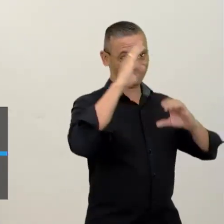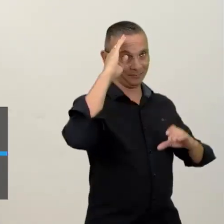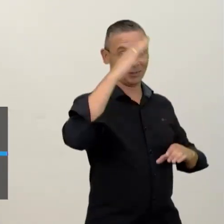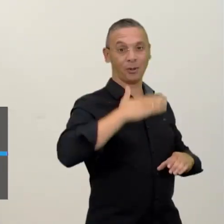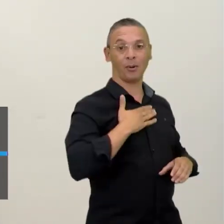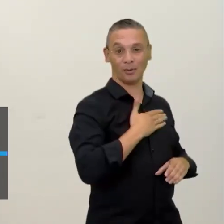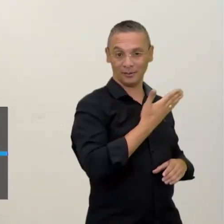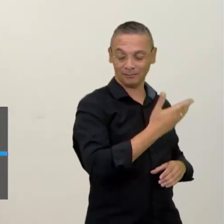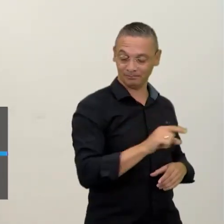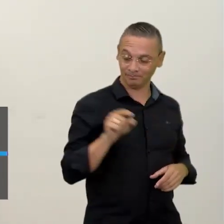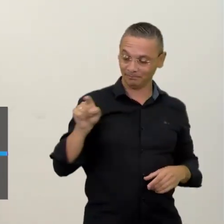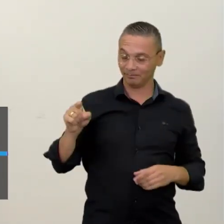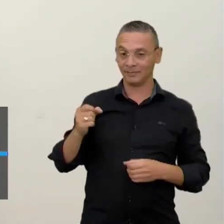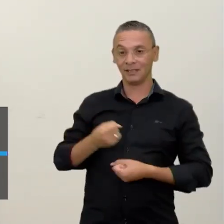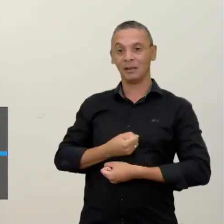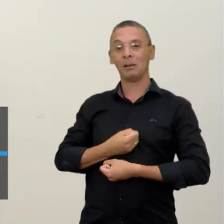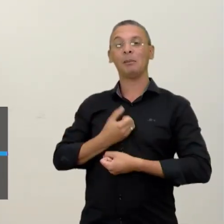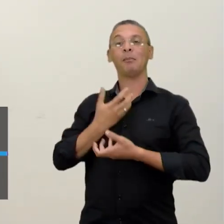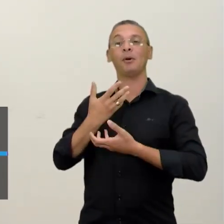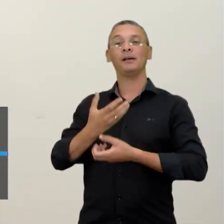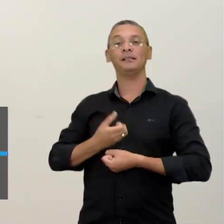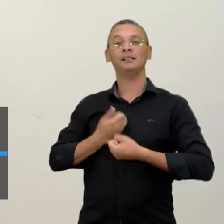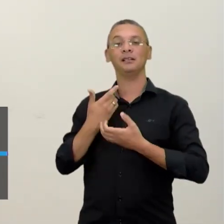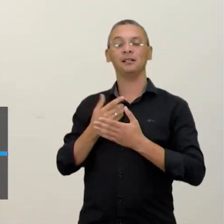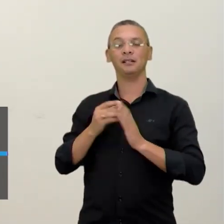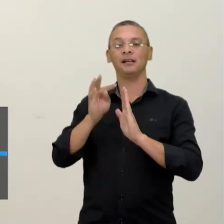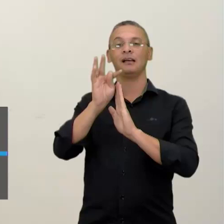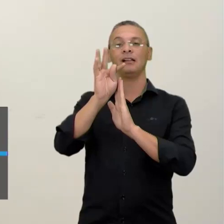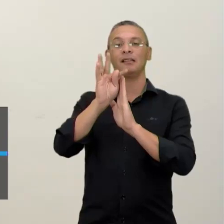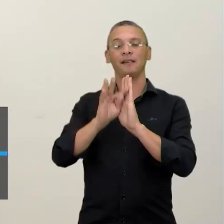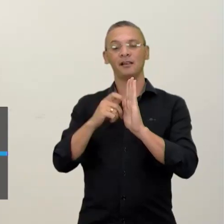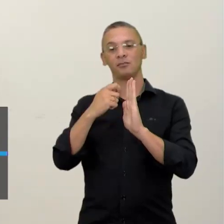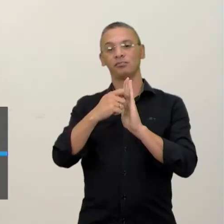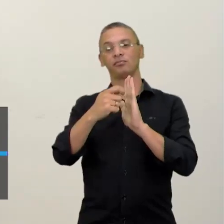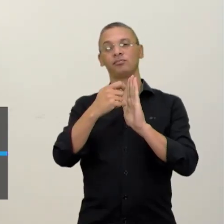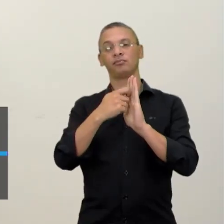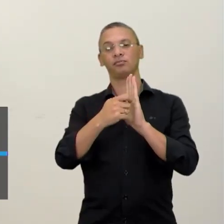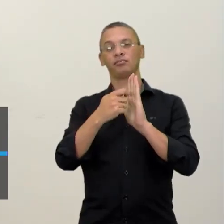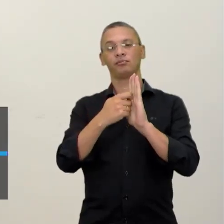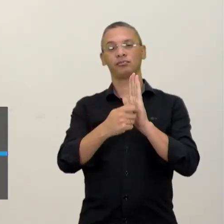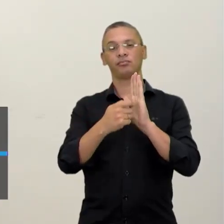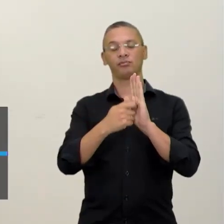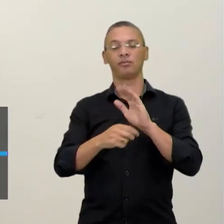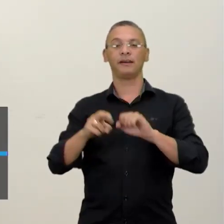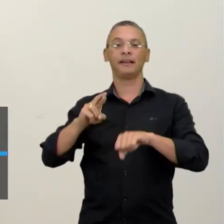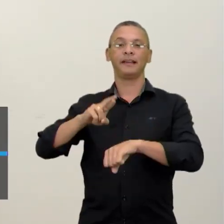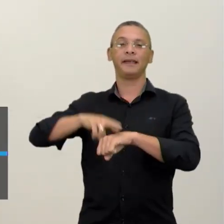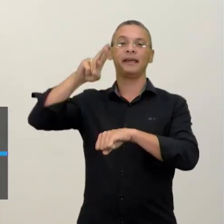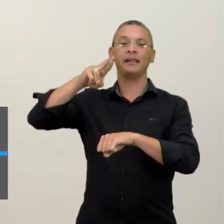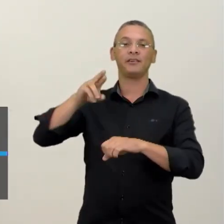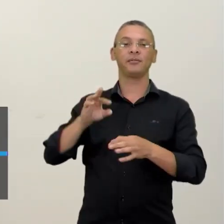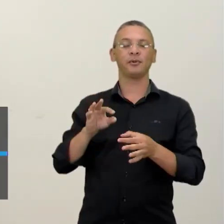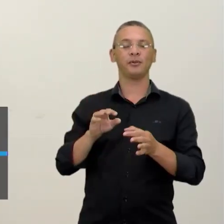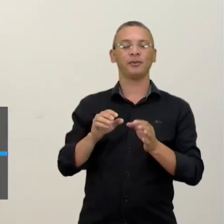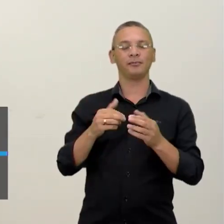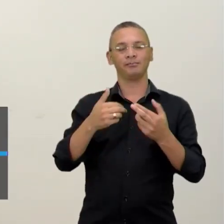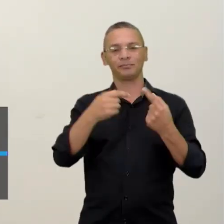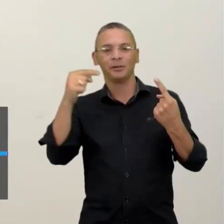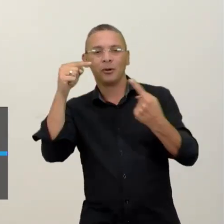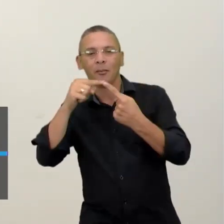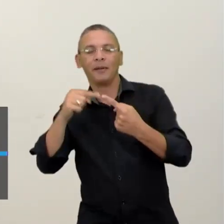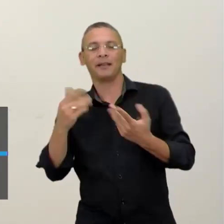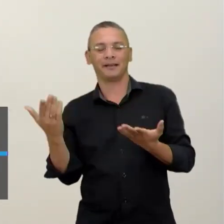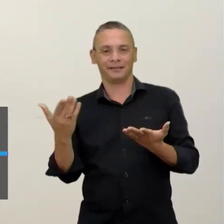as poesias, que são os textos com ritmo, com métrica, mas sem a